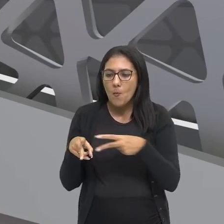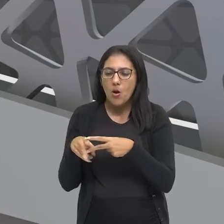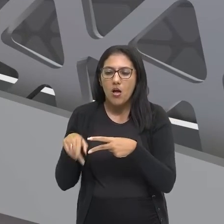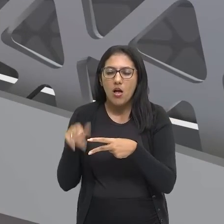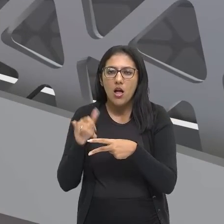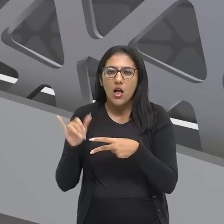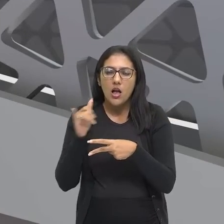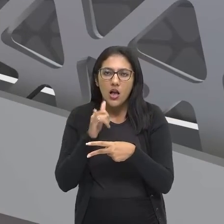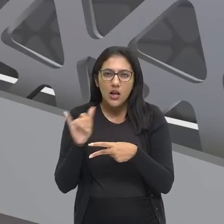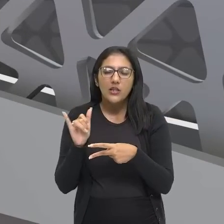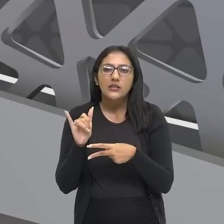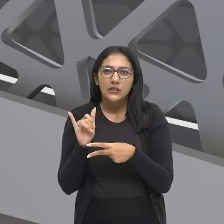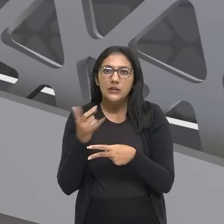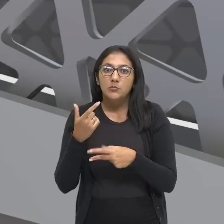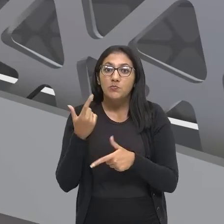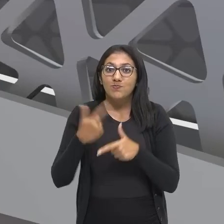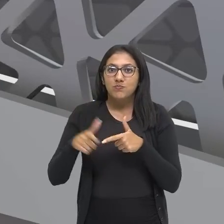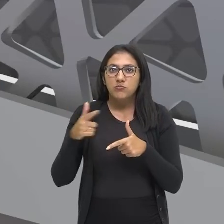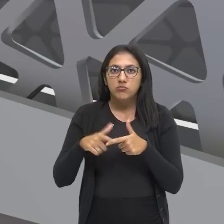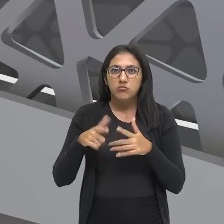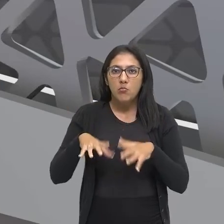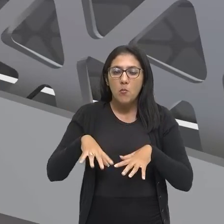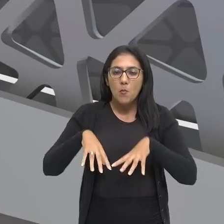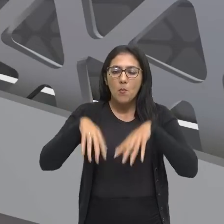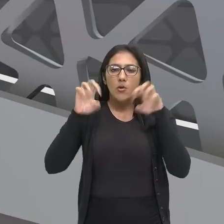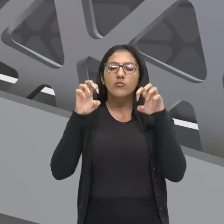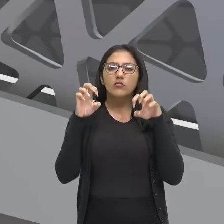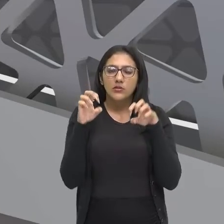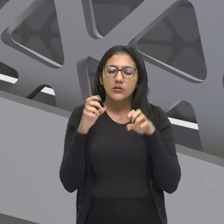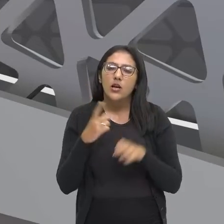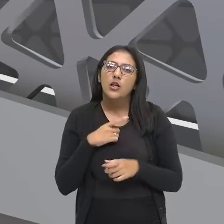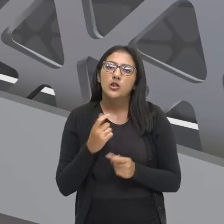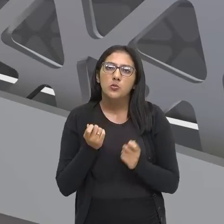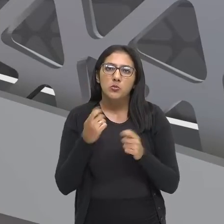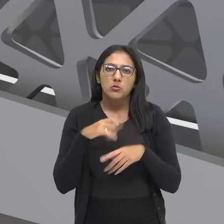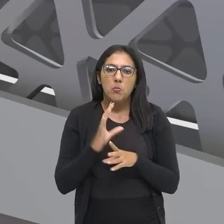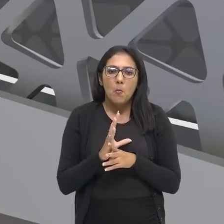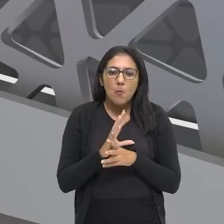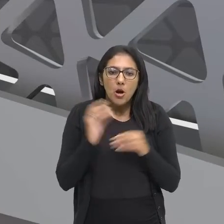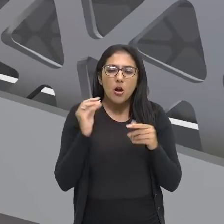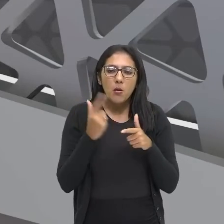Mas quando a gente não sabe, de repente nós estamos assistindo